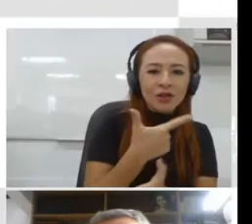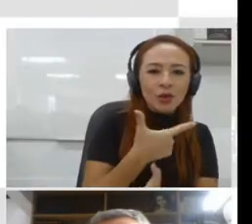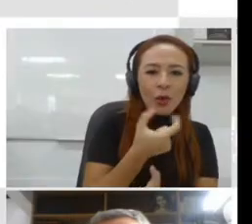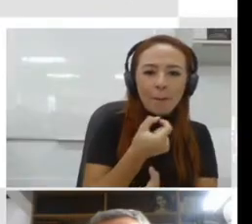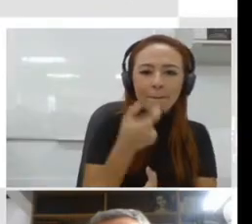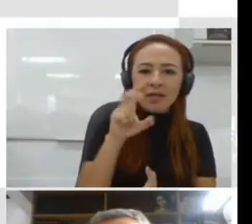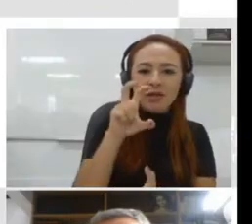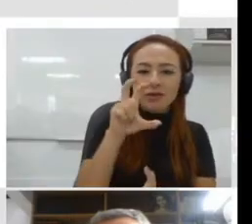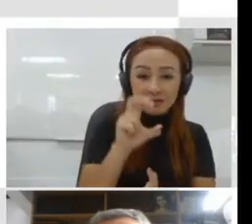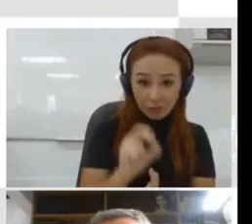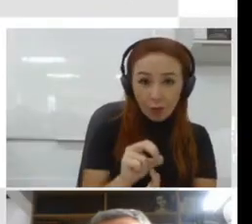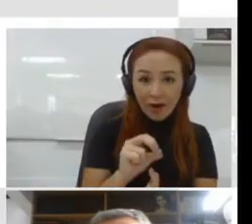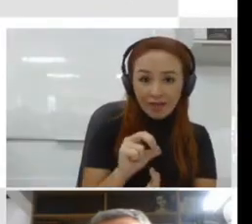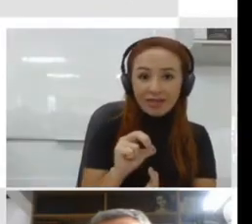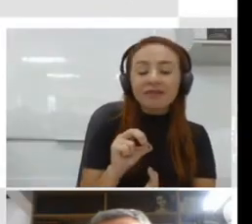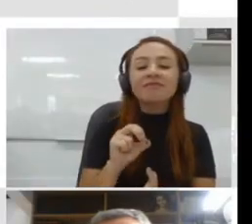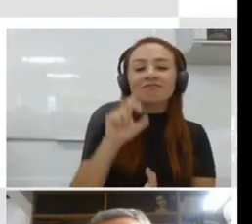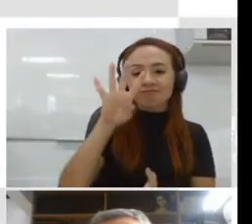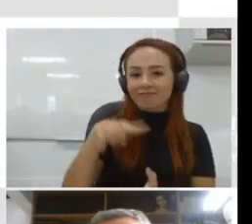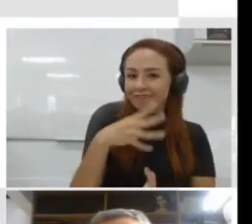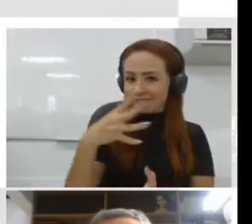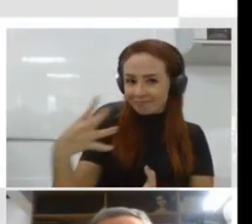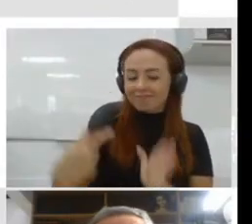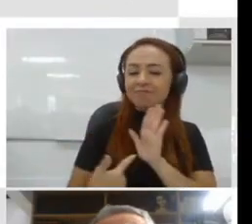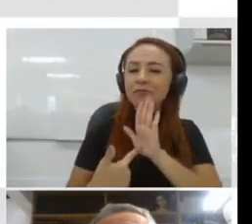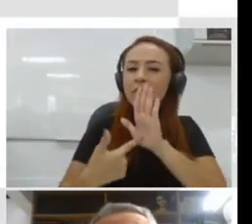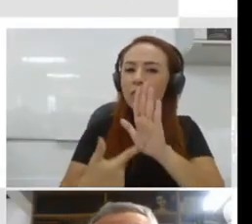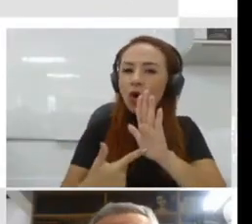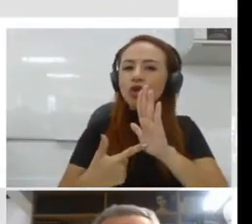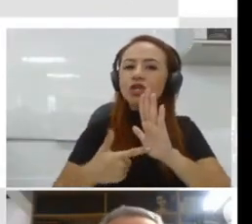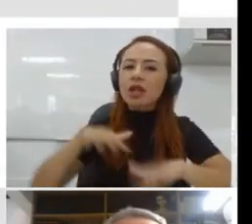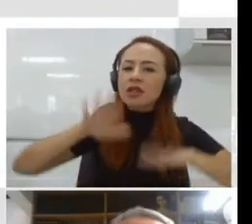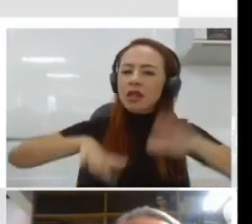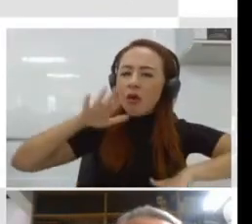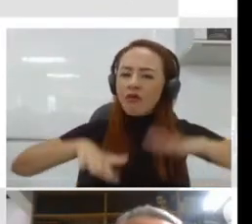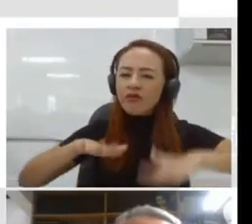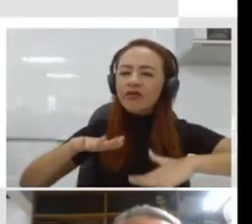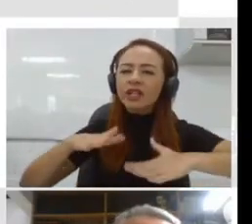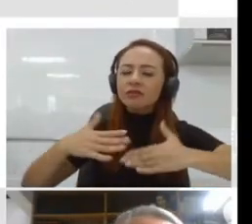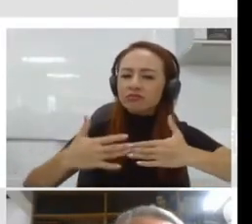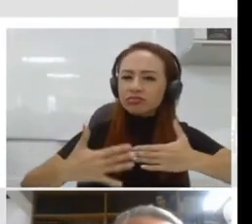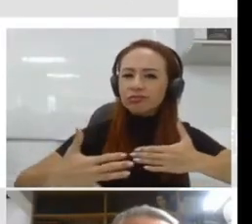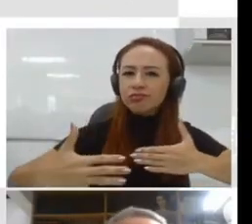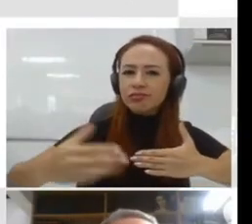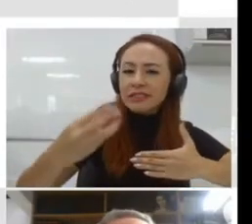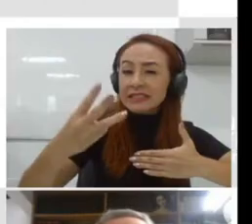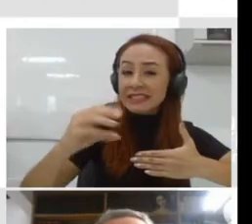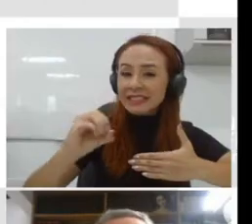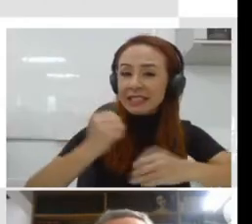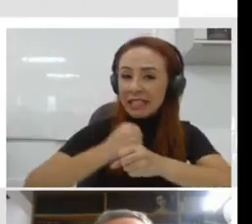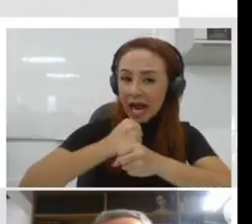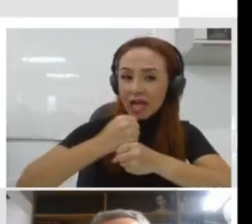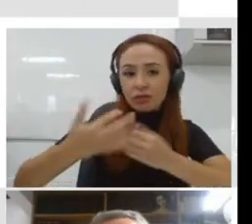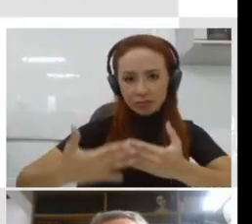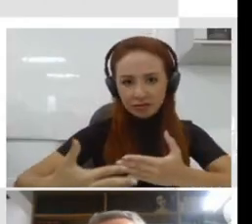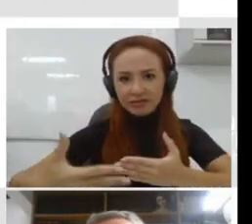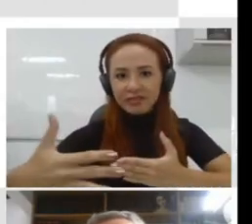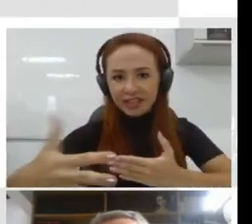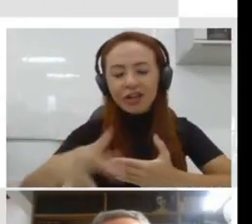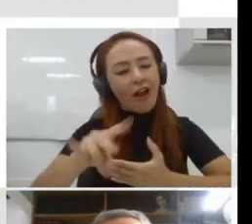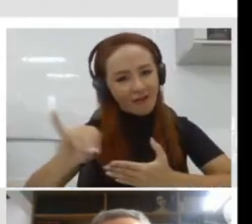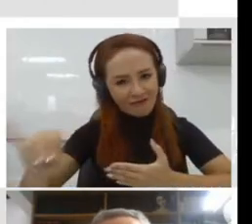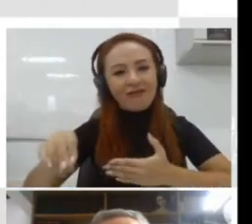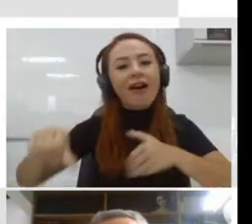que aqui nós estamos falando dos próximos 30 anos, né? Dos próximos 30 anos. A mesma coisa que vocês percebem, então,